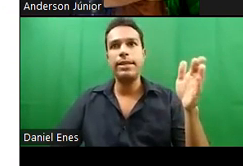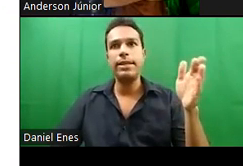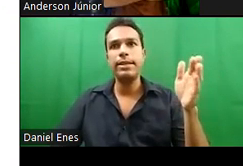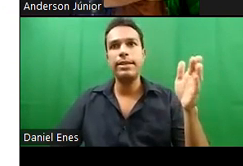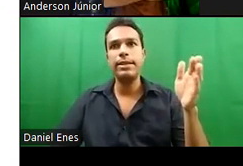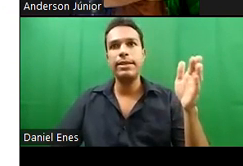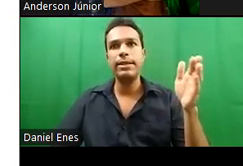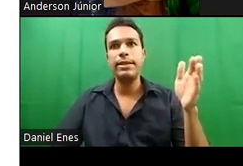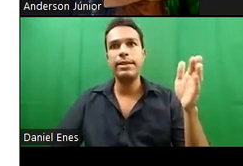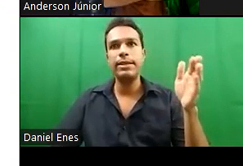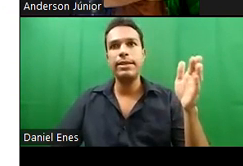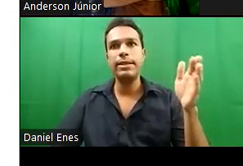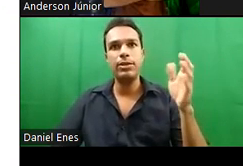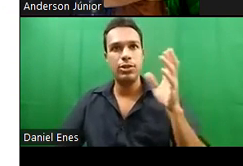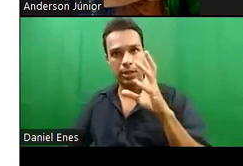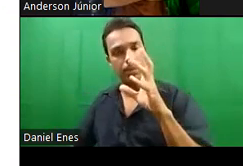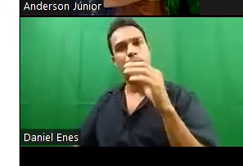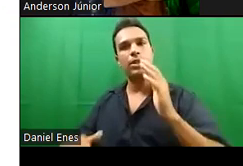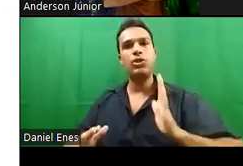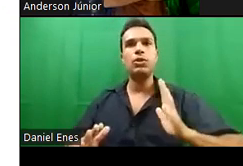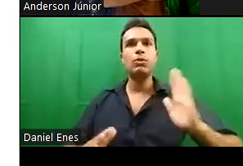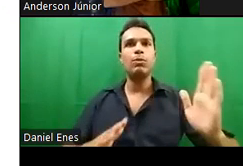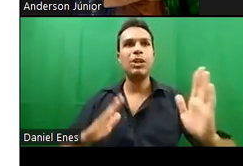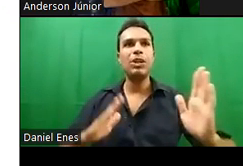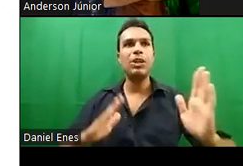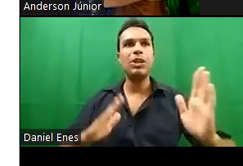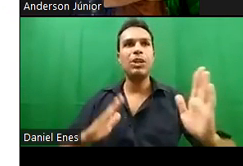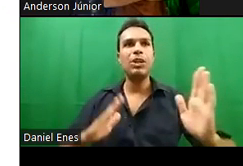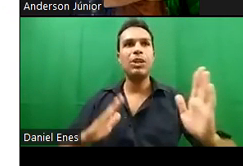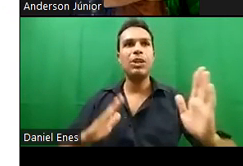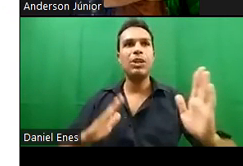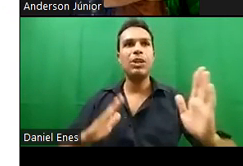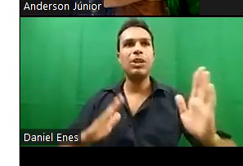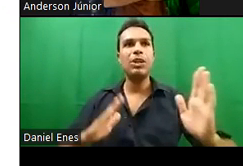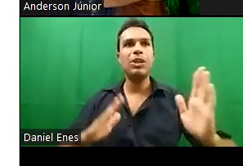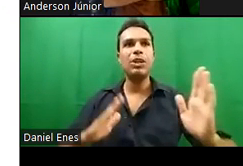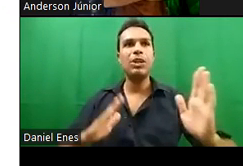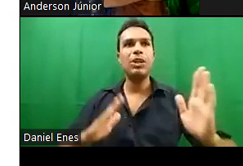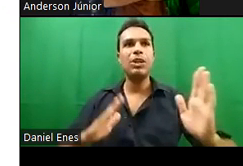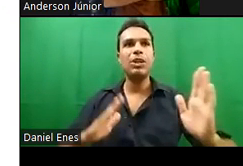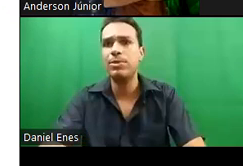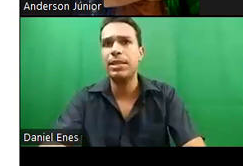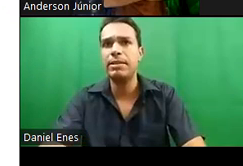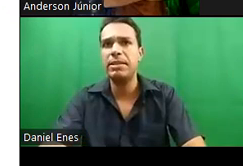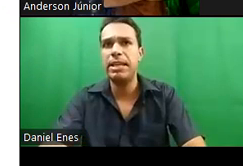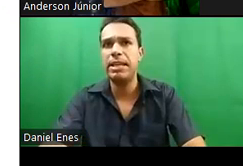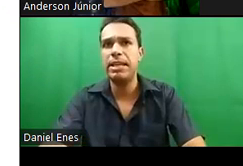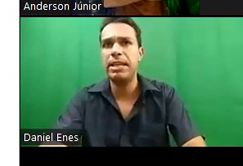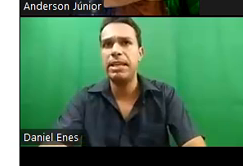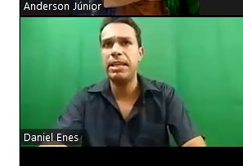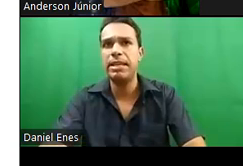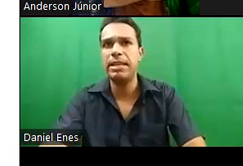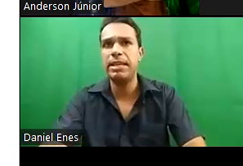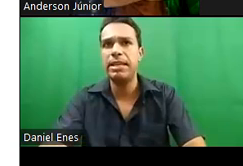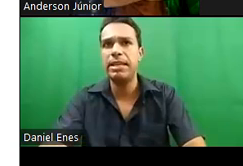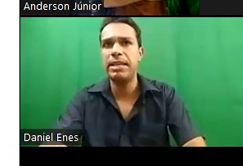nós temos a desinência primeiro para poder distinguir o masculino e o feminino. Então, nós temos a desinência